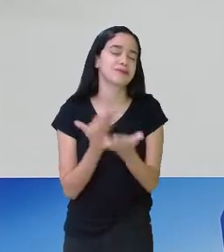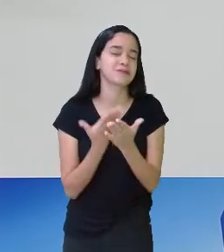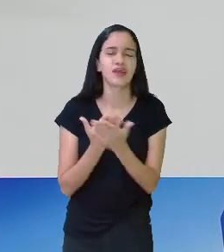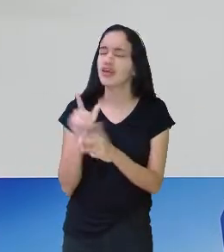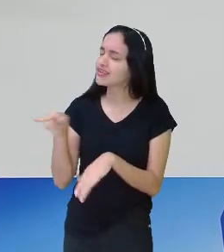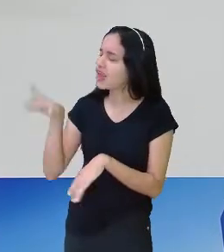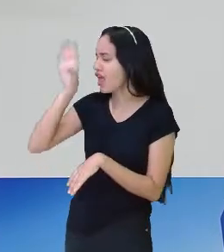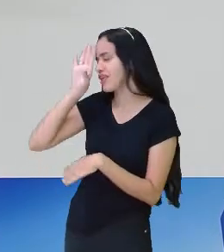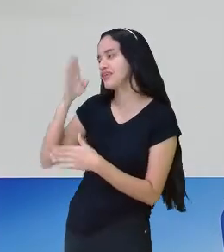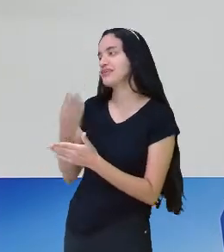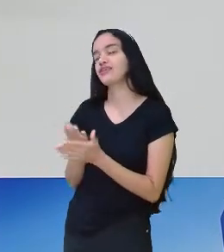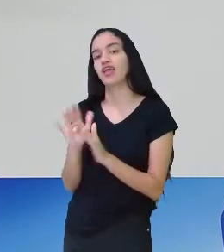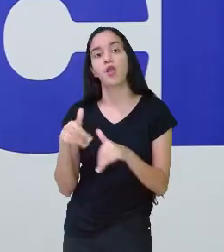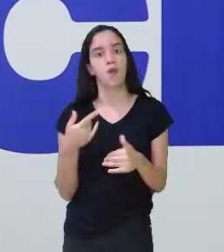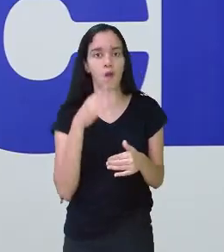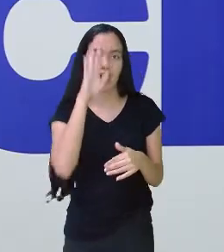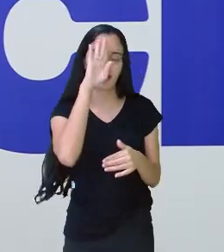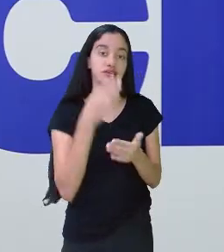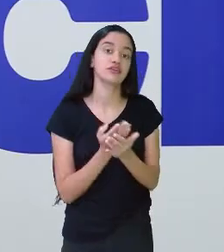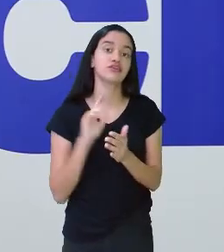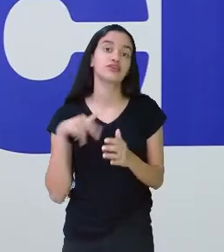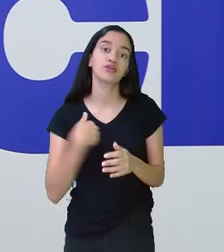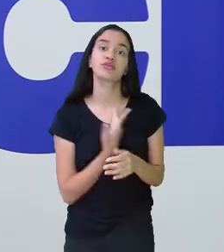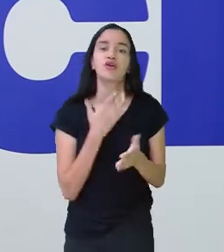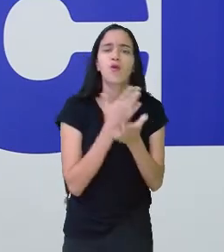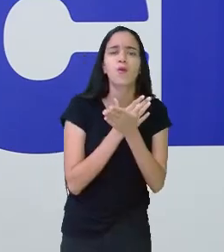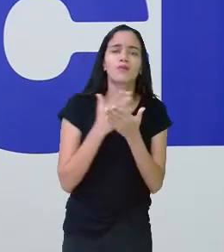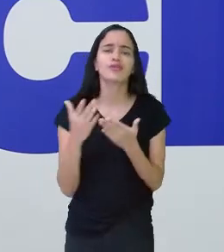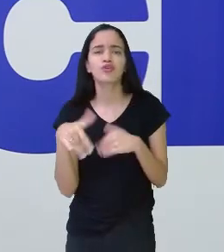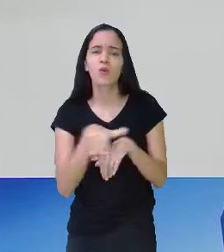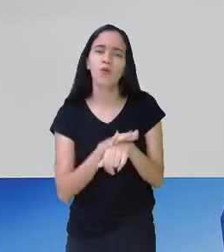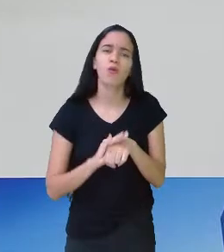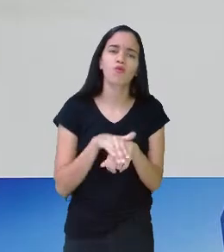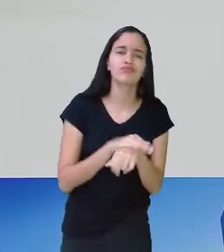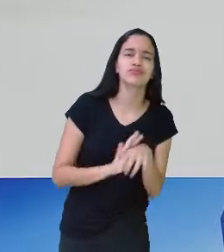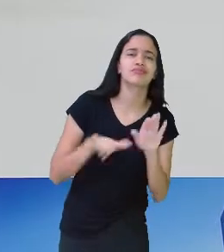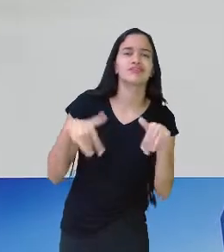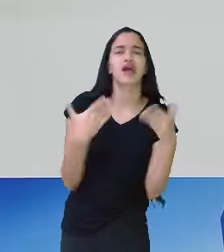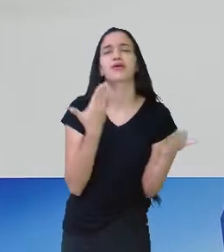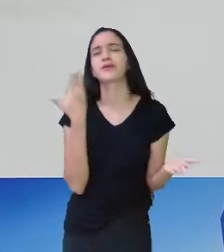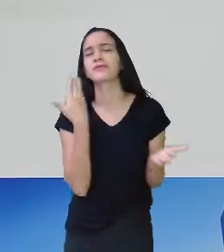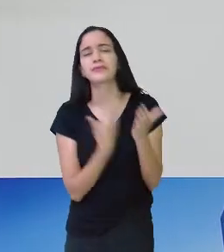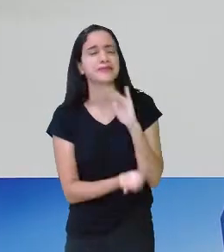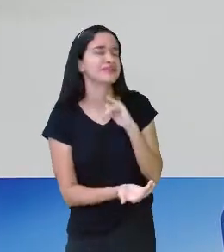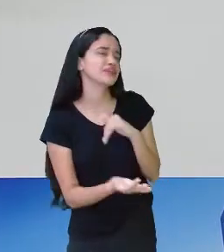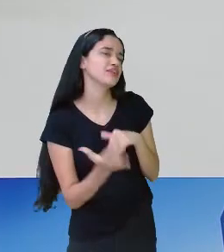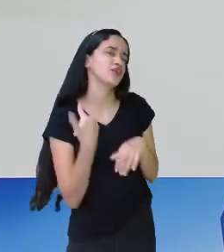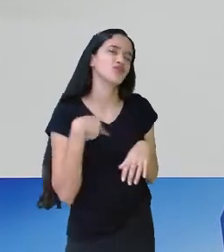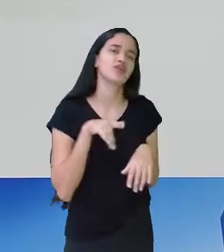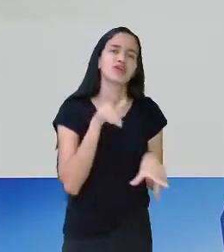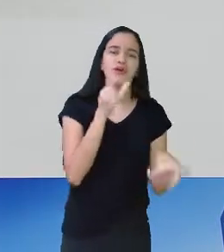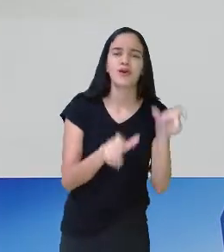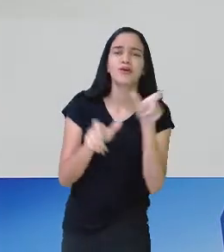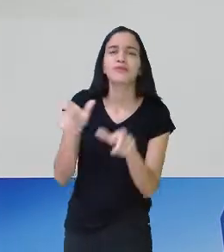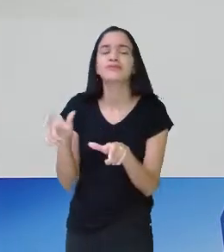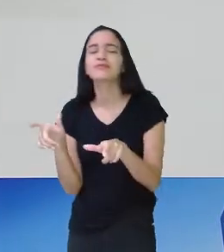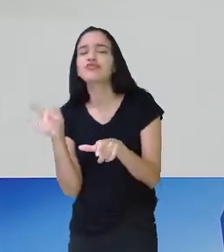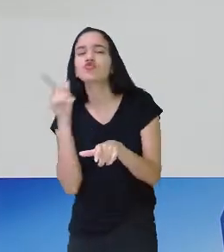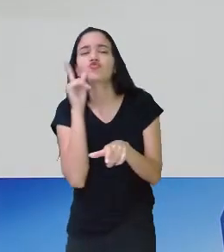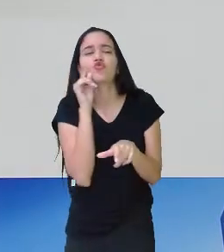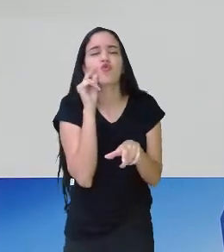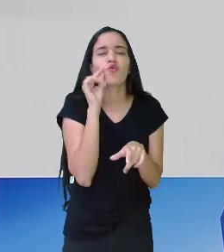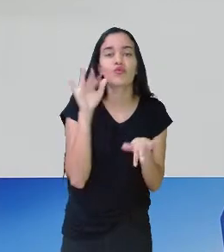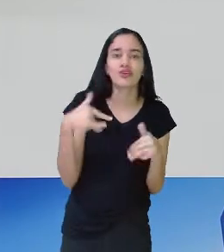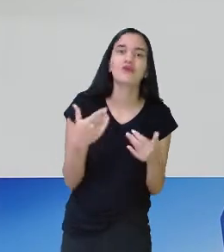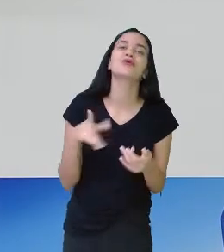acredita? Acredito. A gente começou aqui a conversar, olha, aí eu fui me perdendo, aí eu fui falando dos bichinhos fofinhos, que